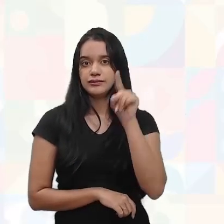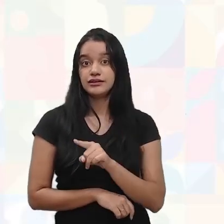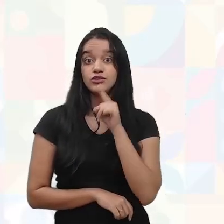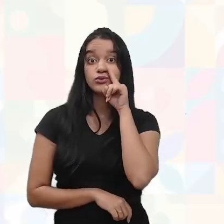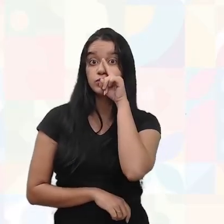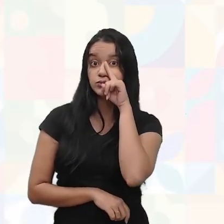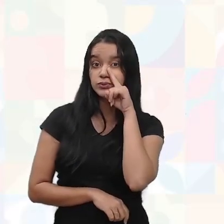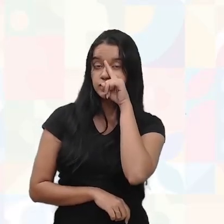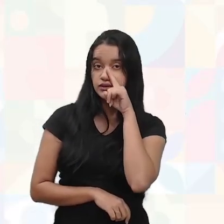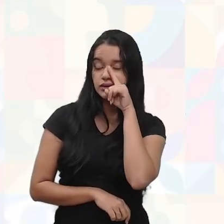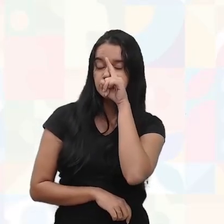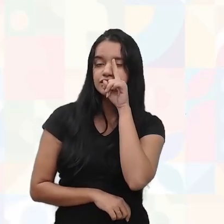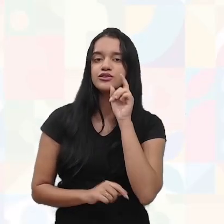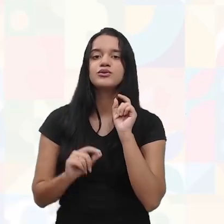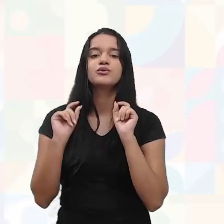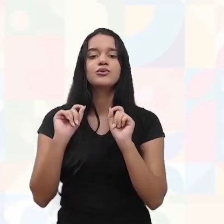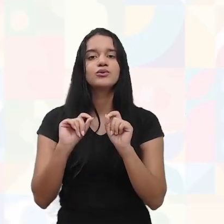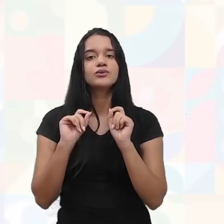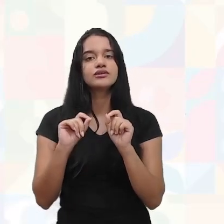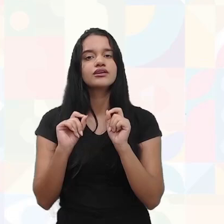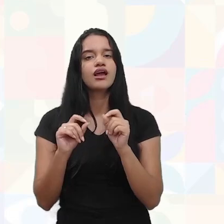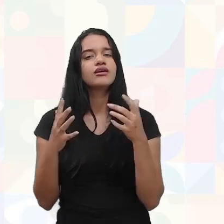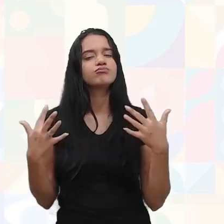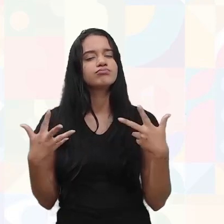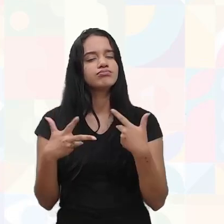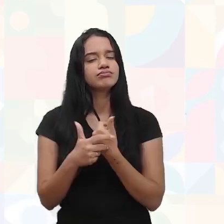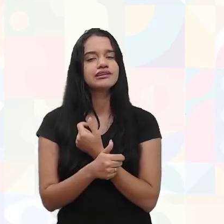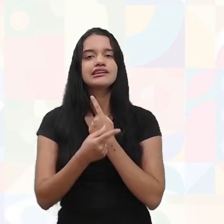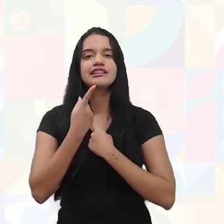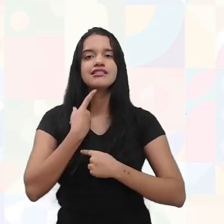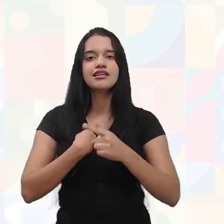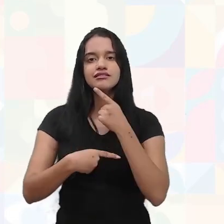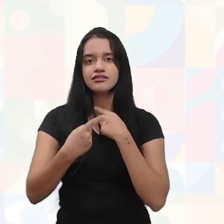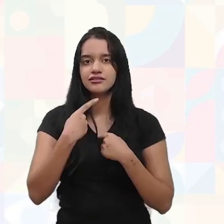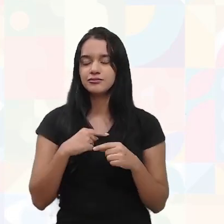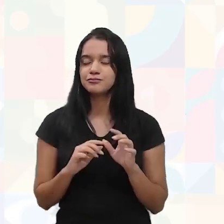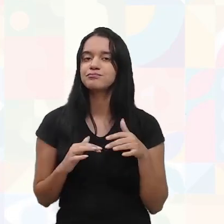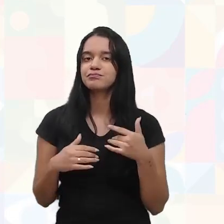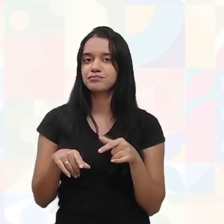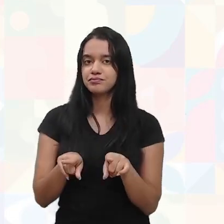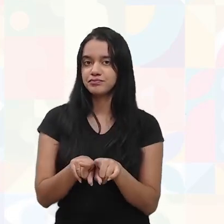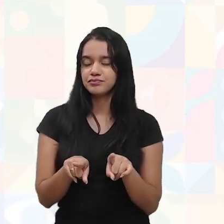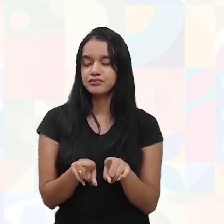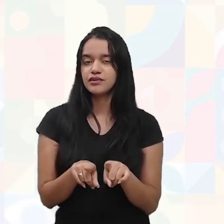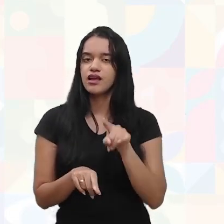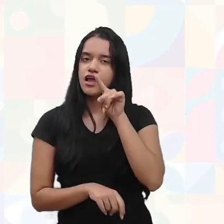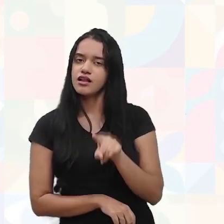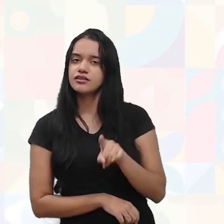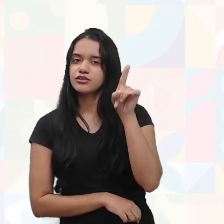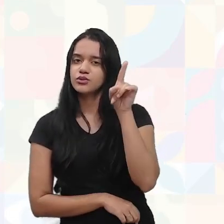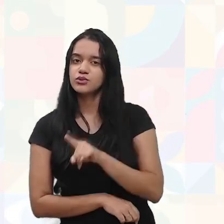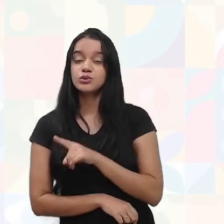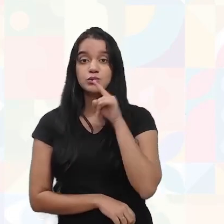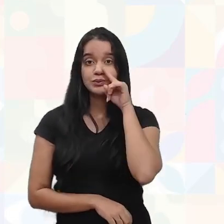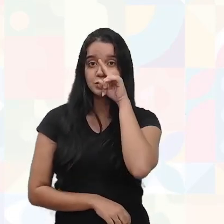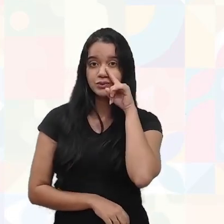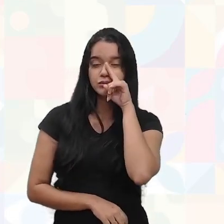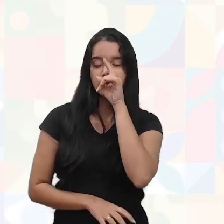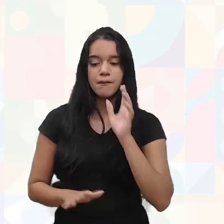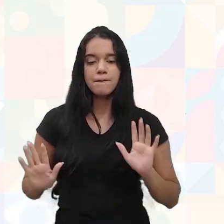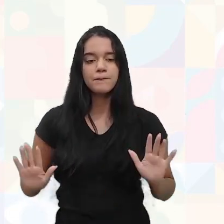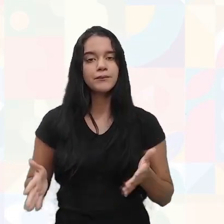risco. É o nível mais eficaz e desejável. A eliminação do risco, ou seja,